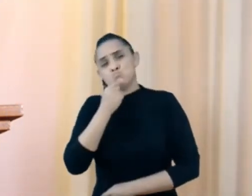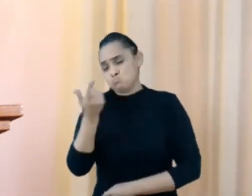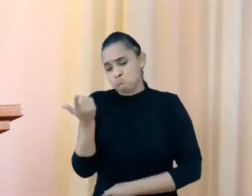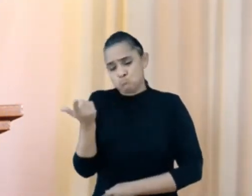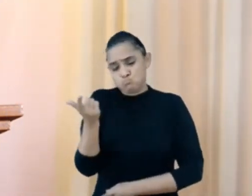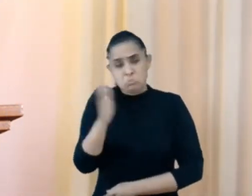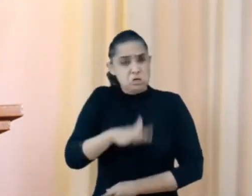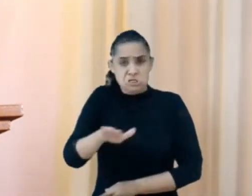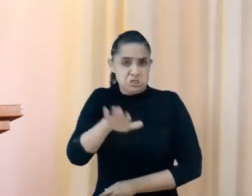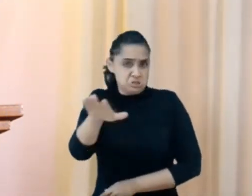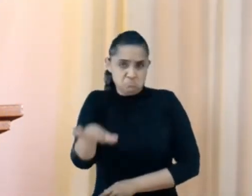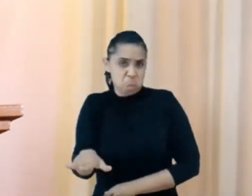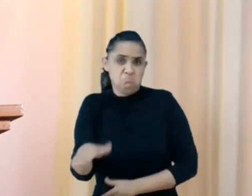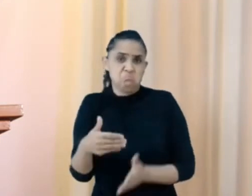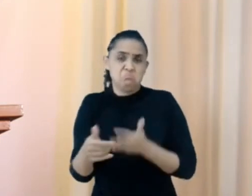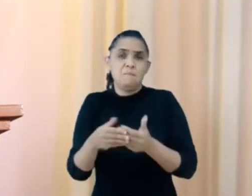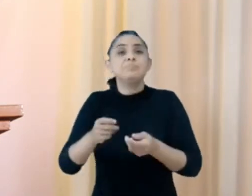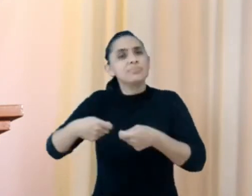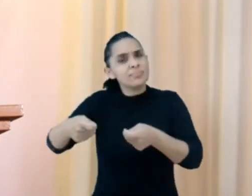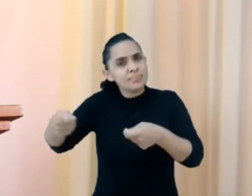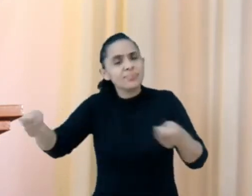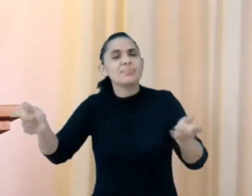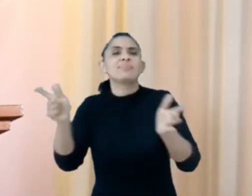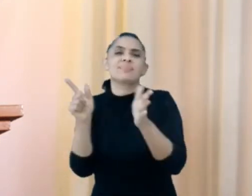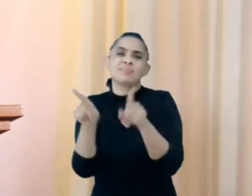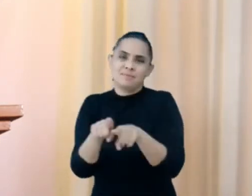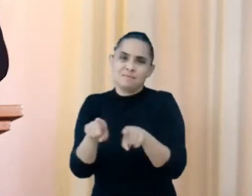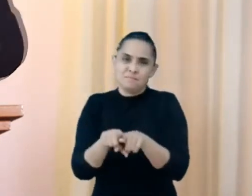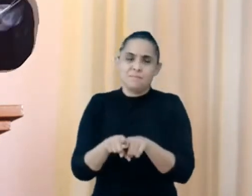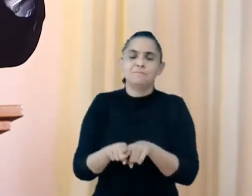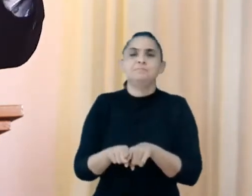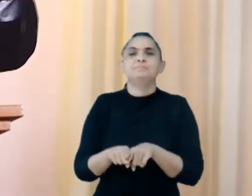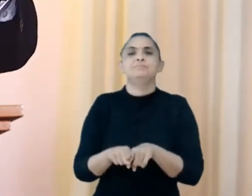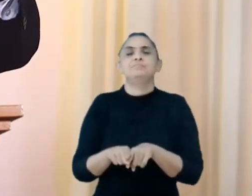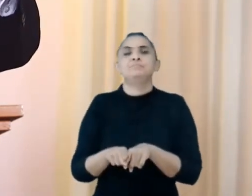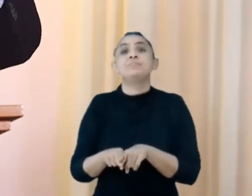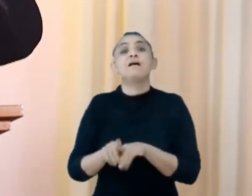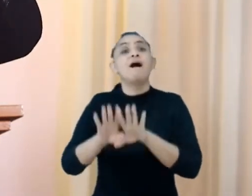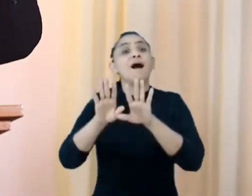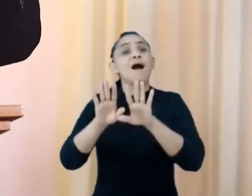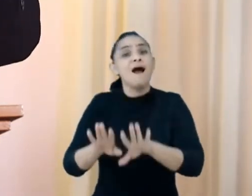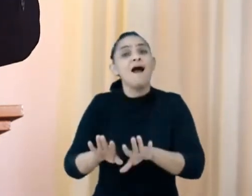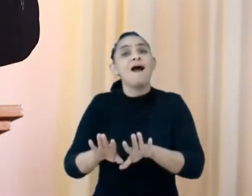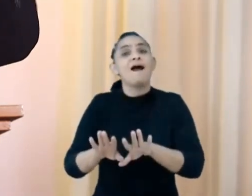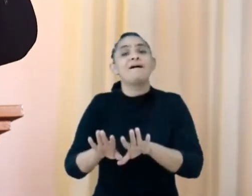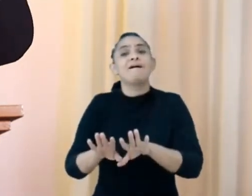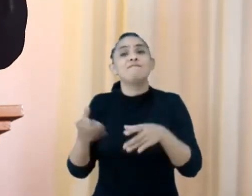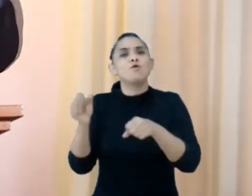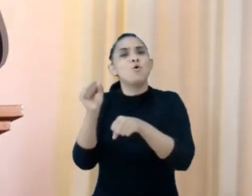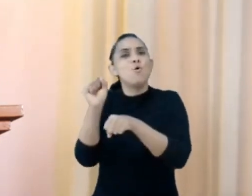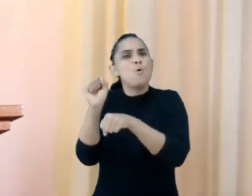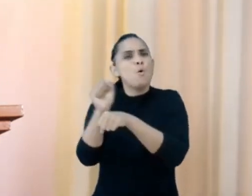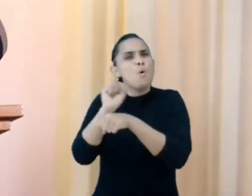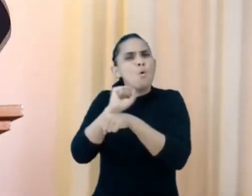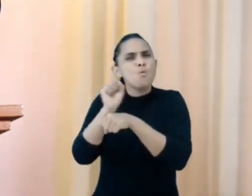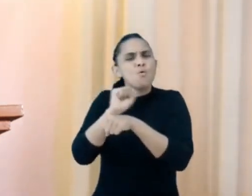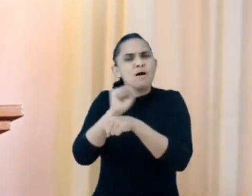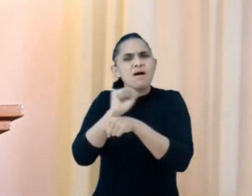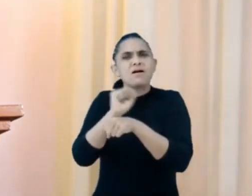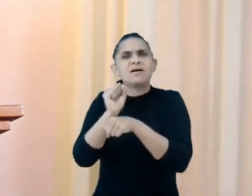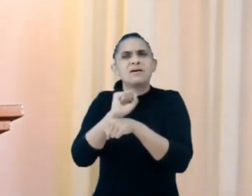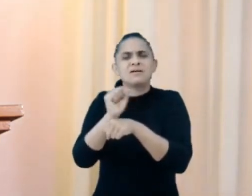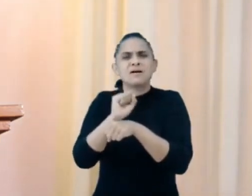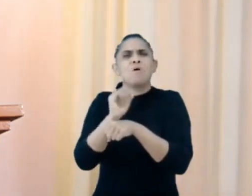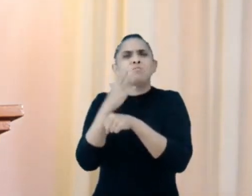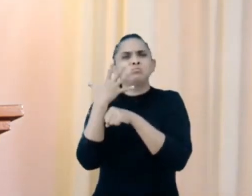folhetos. E de repente apareceu ali um carro grande, um carro chique, parou